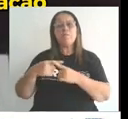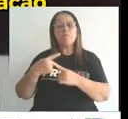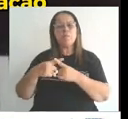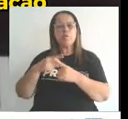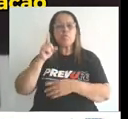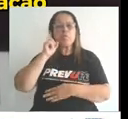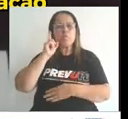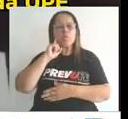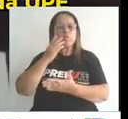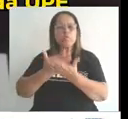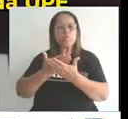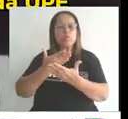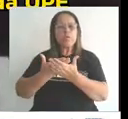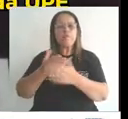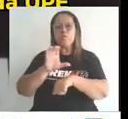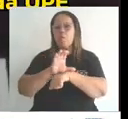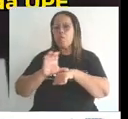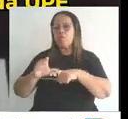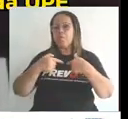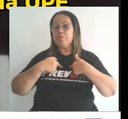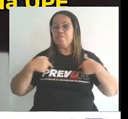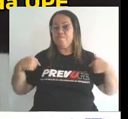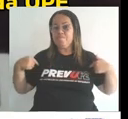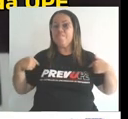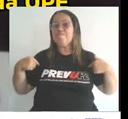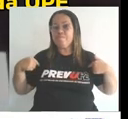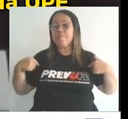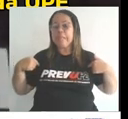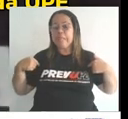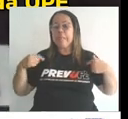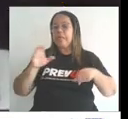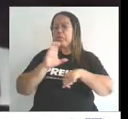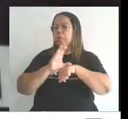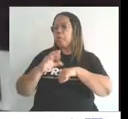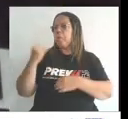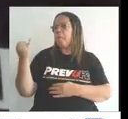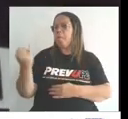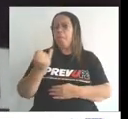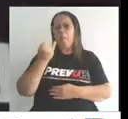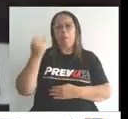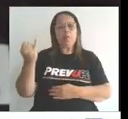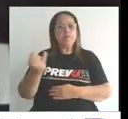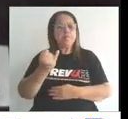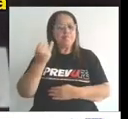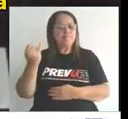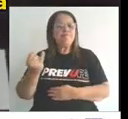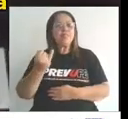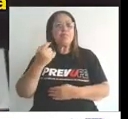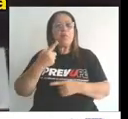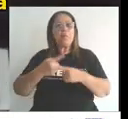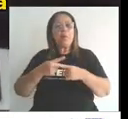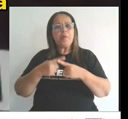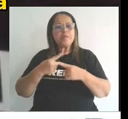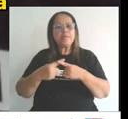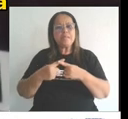minha aprovação foi a minha participação no curso pré-vestibular da UPE, o pré-VUP. Esse curso foi